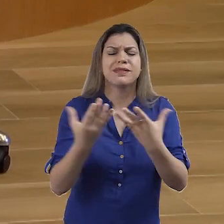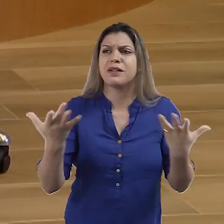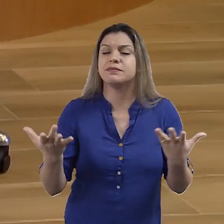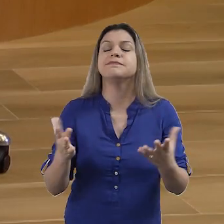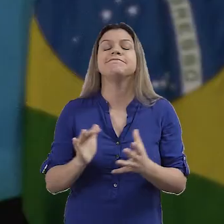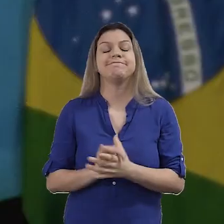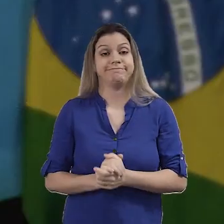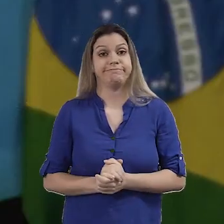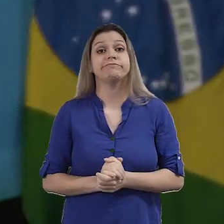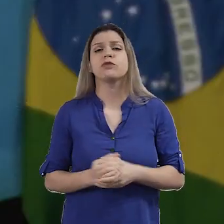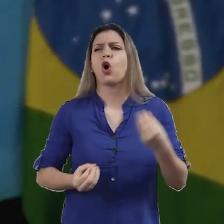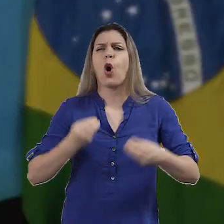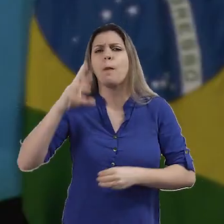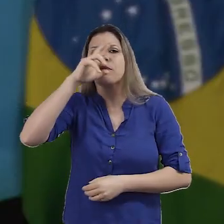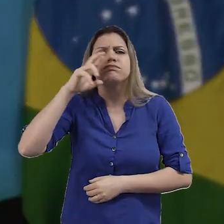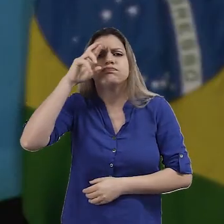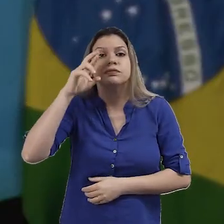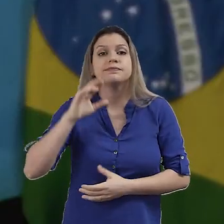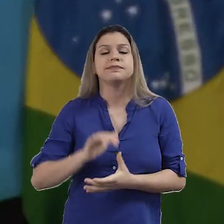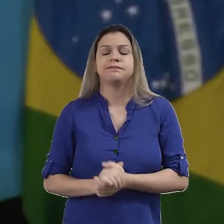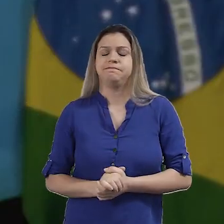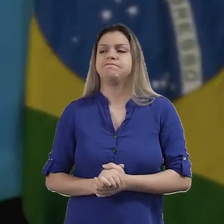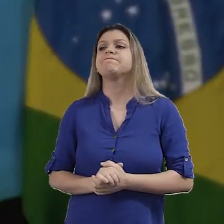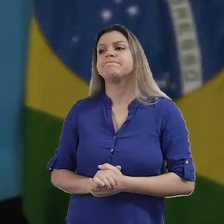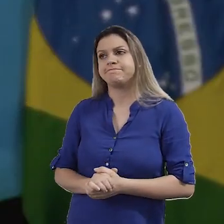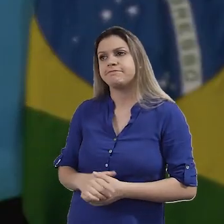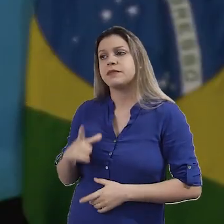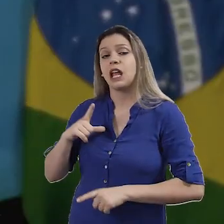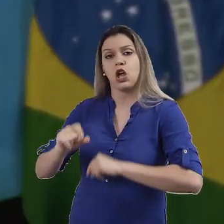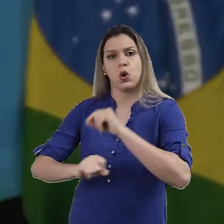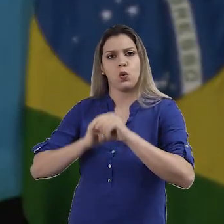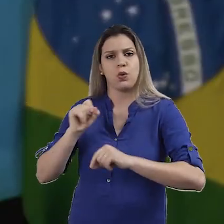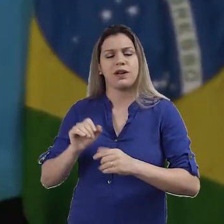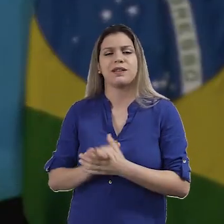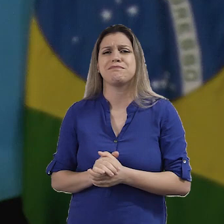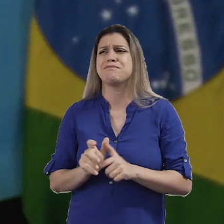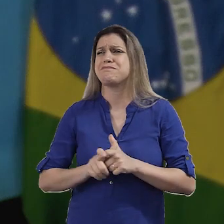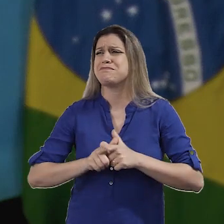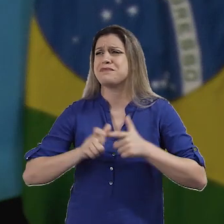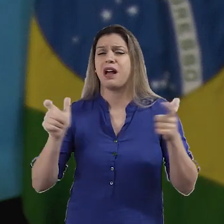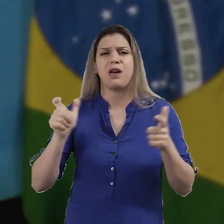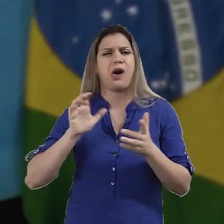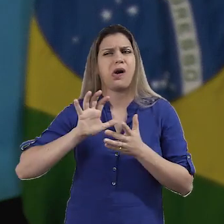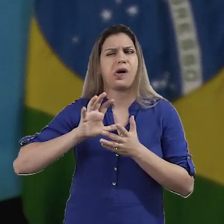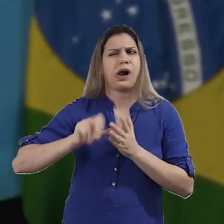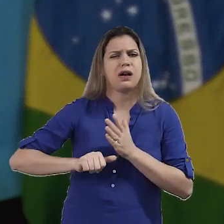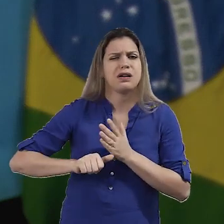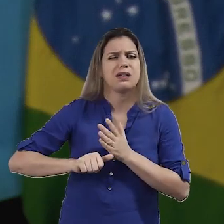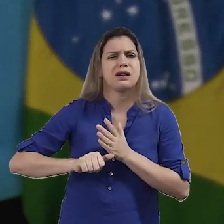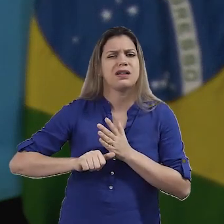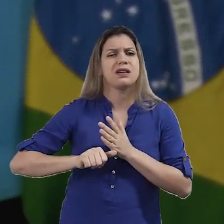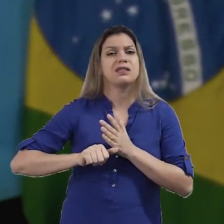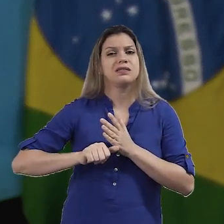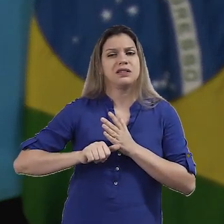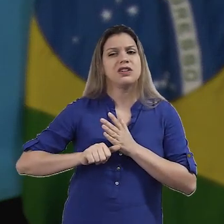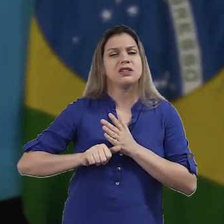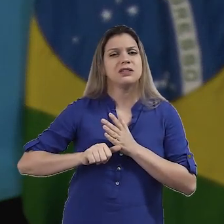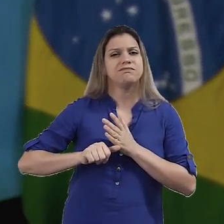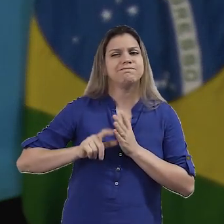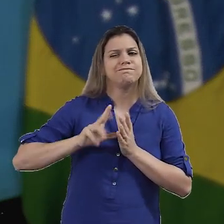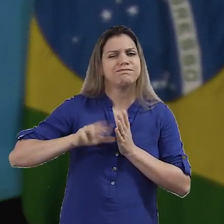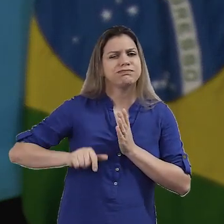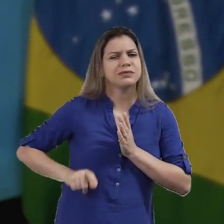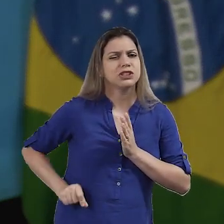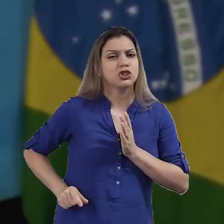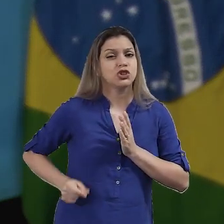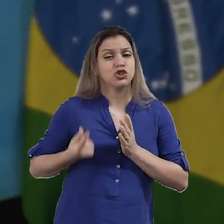fiscalização? Exatamente. Nós vemos a maior parte dos casos de corrupção que nós nos deparamos nos jornais